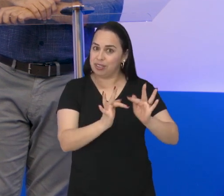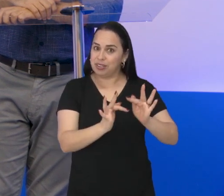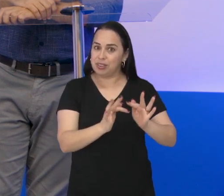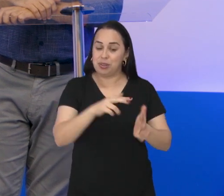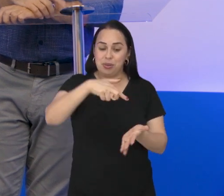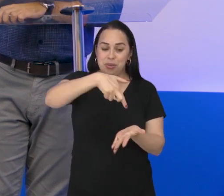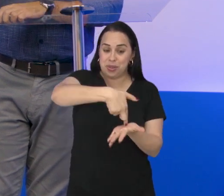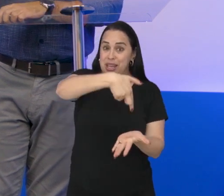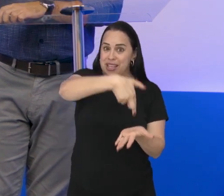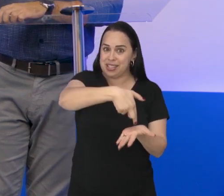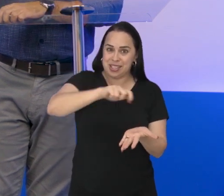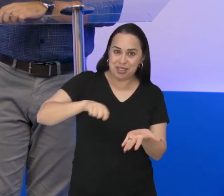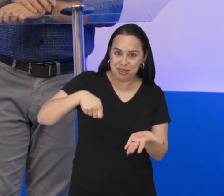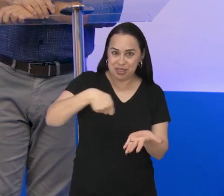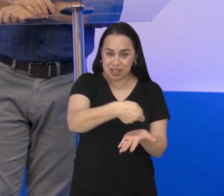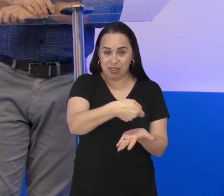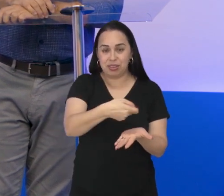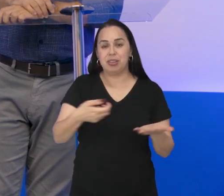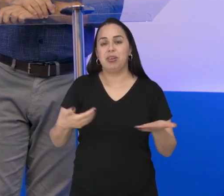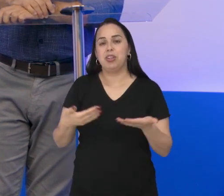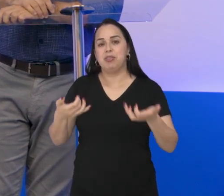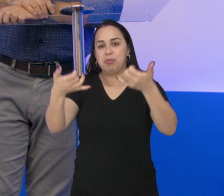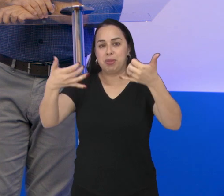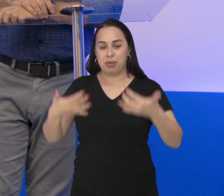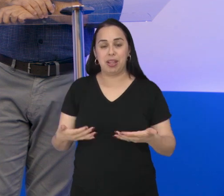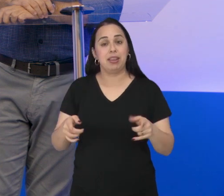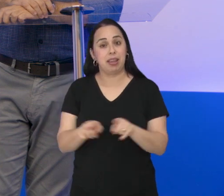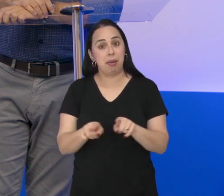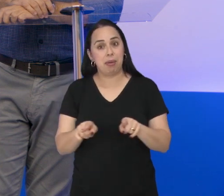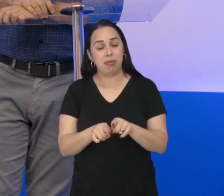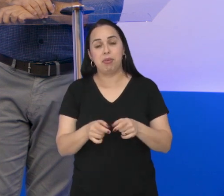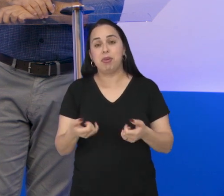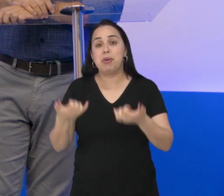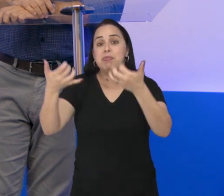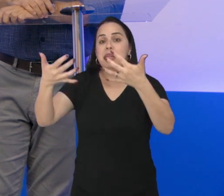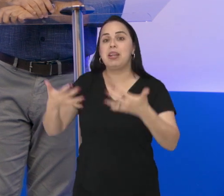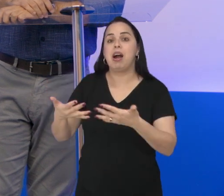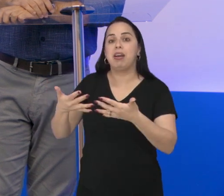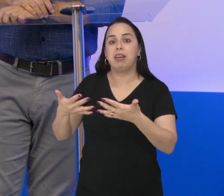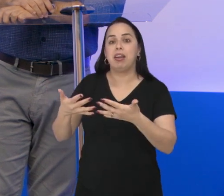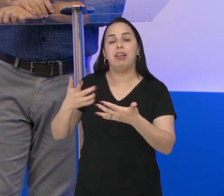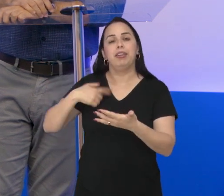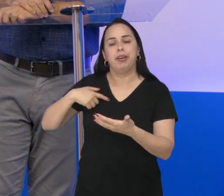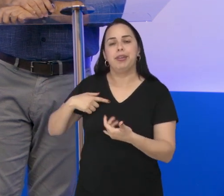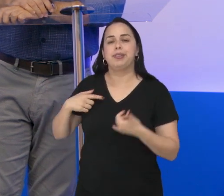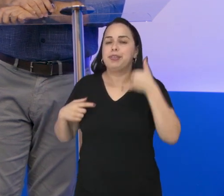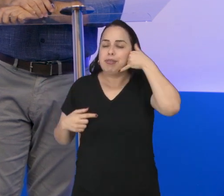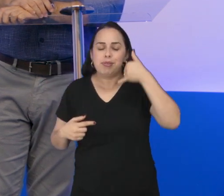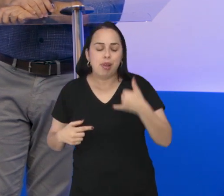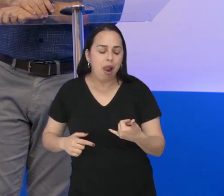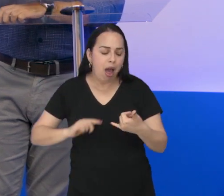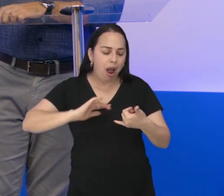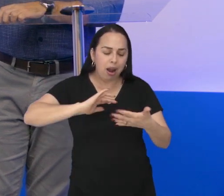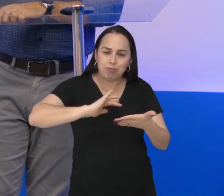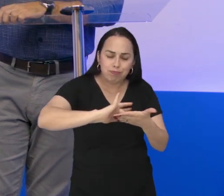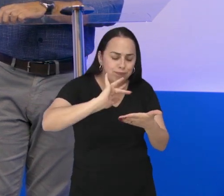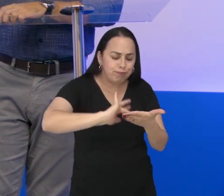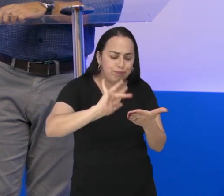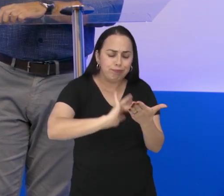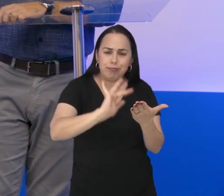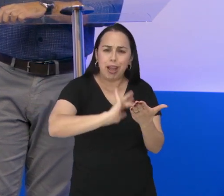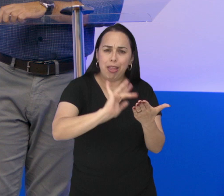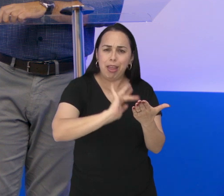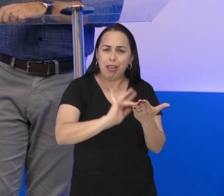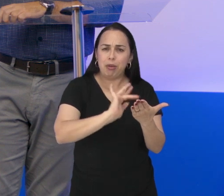o Saci? Esse é um dos assuntos de hoje. Também vamos falar sobre o tempo que gastamos na internet. O Brasil é líder